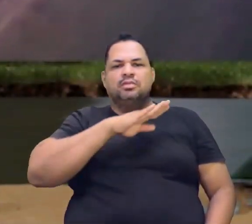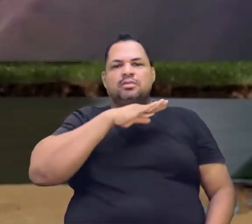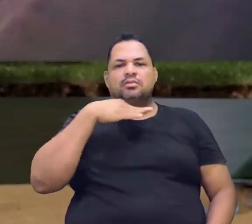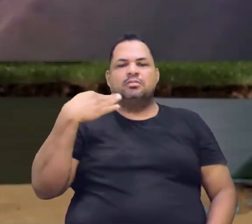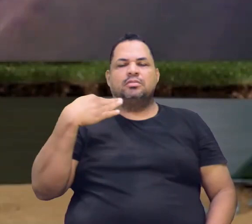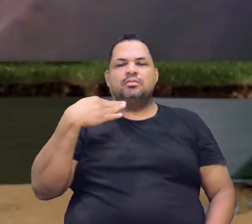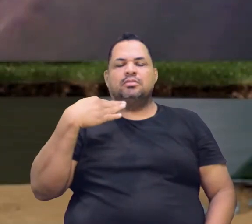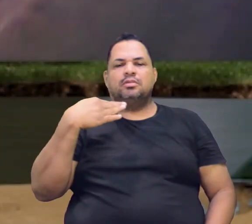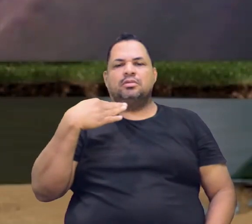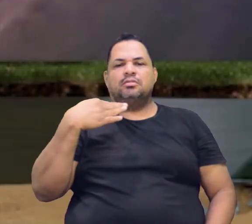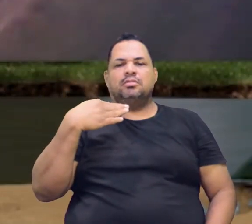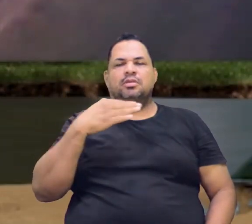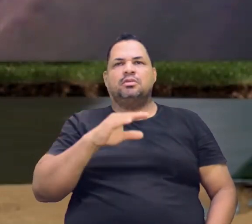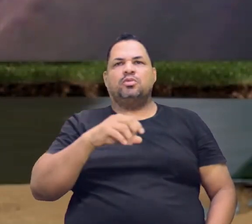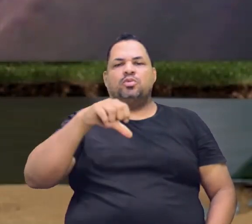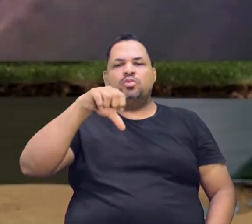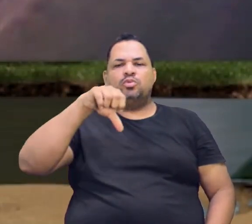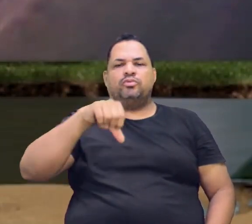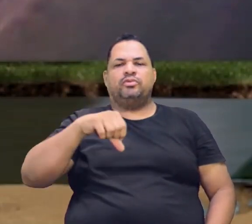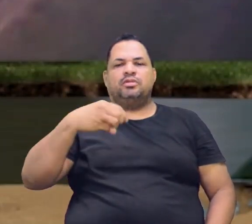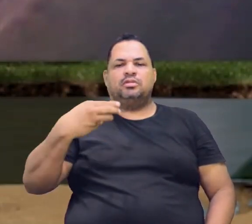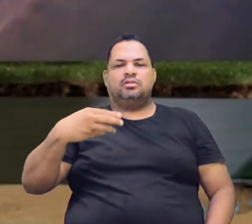quase 93 anos, senhores.